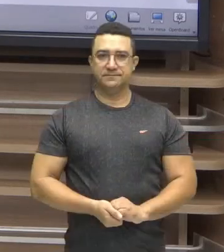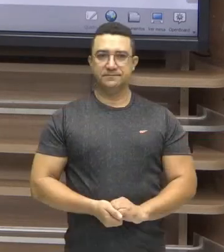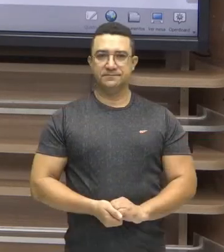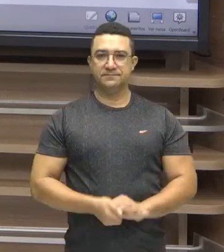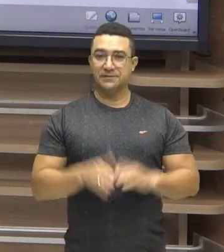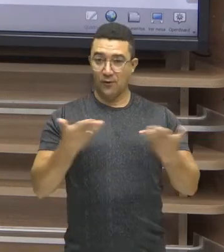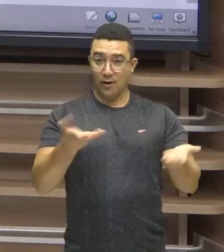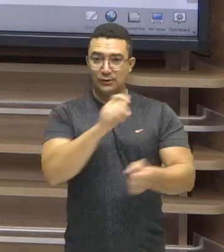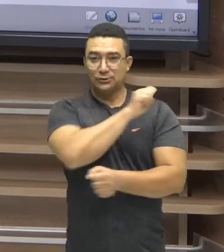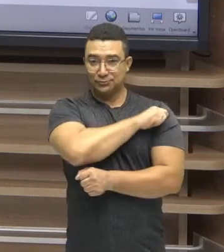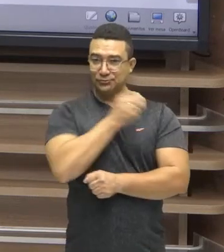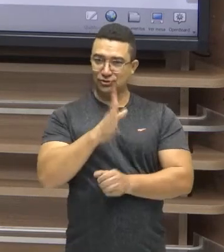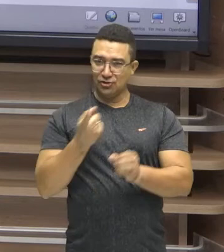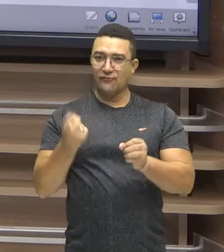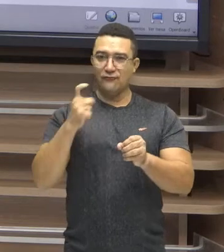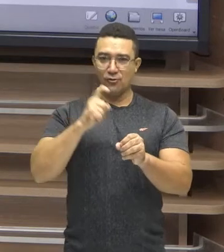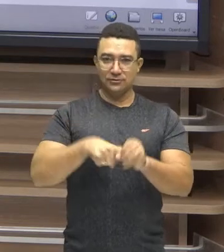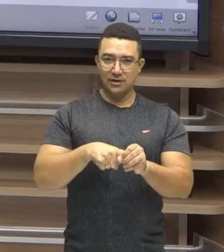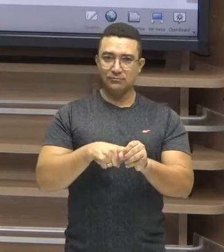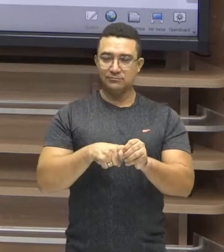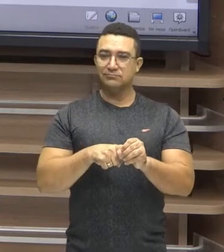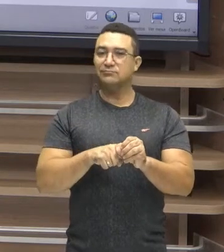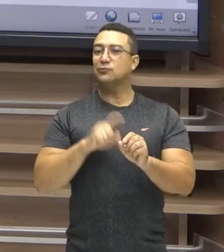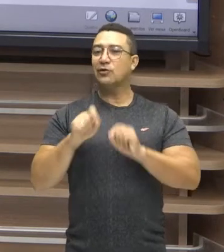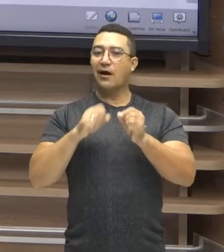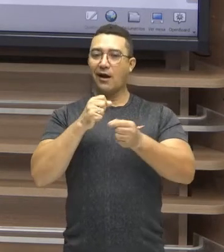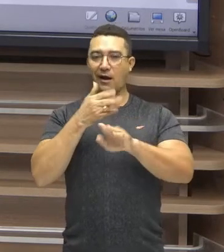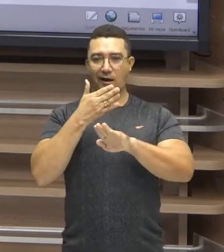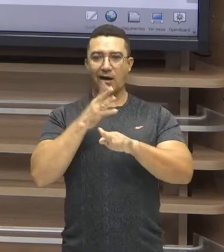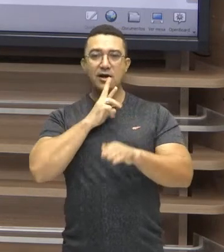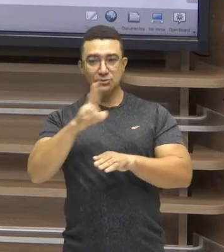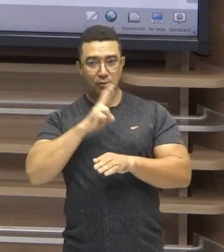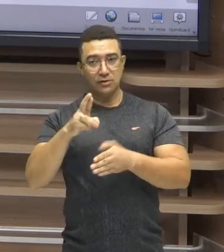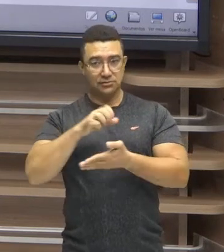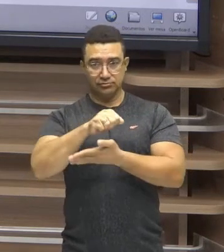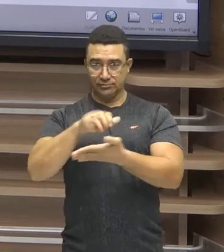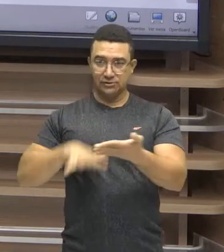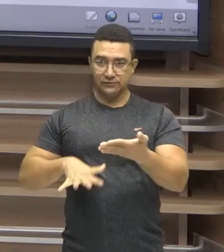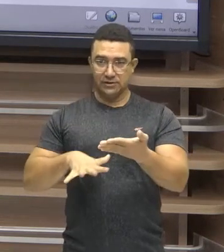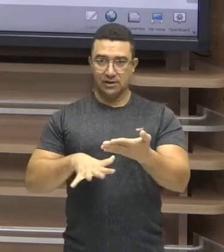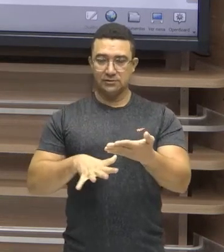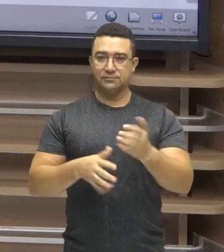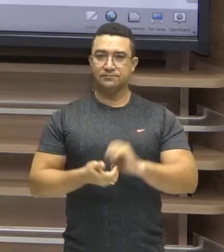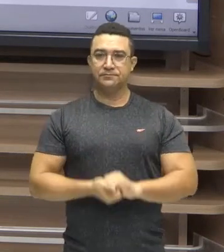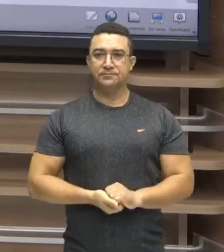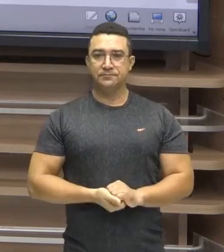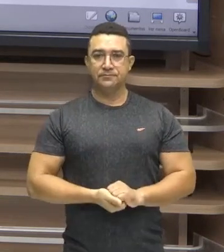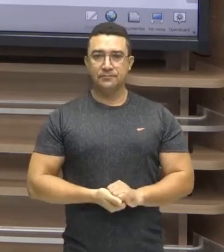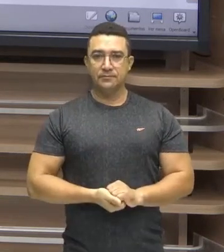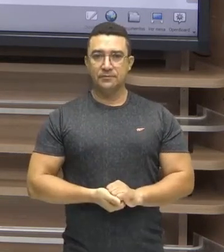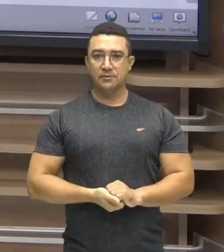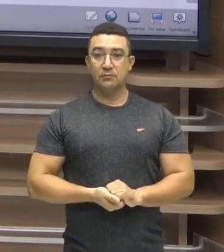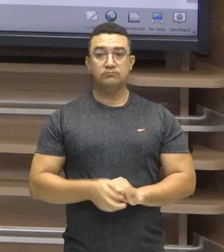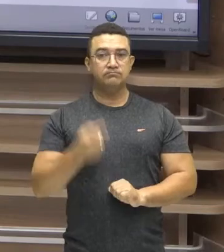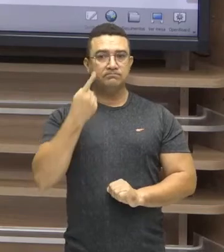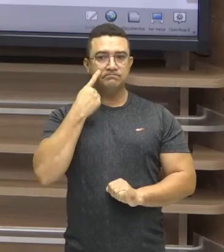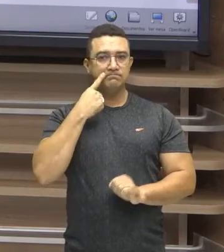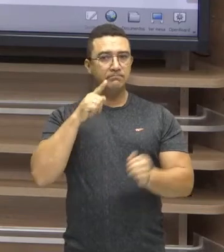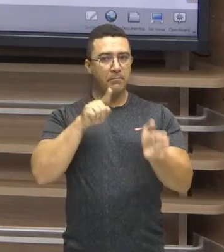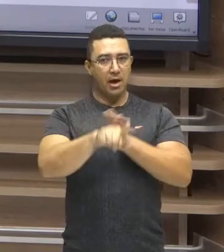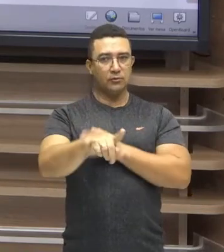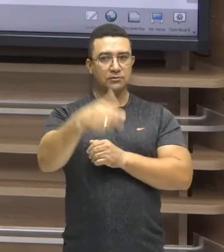Muito bem, retornando aí para a nossa dinâmica, a resposta da dinâmica interativa. Vamos à primeira questão?